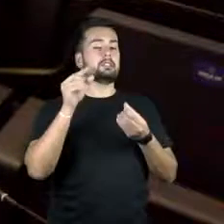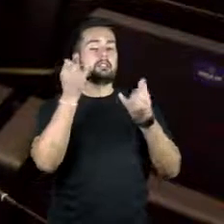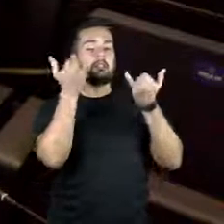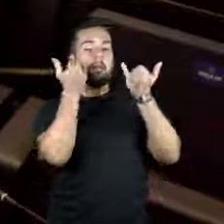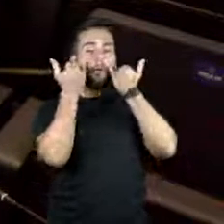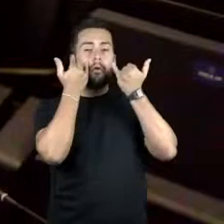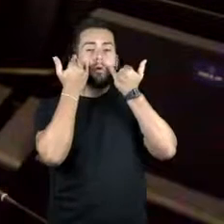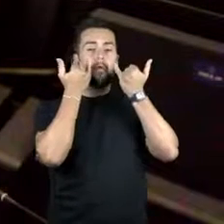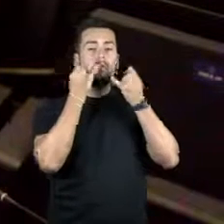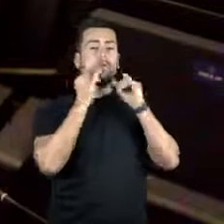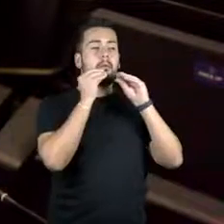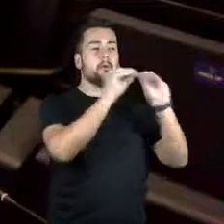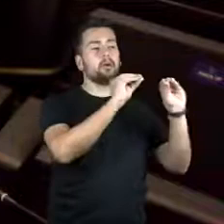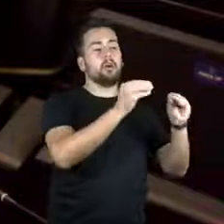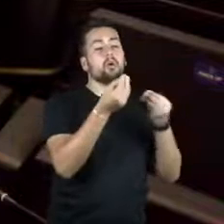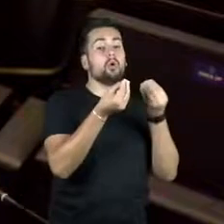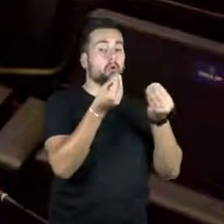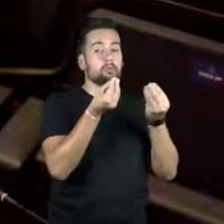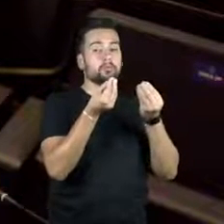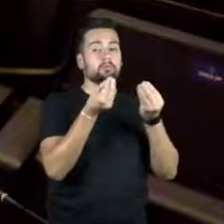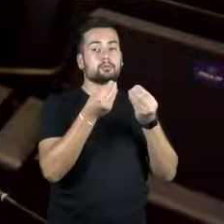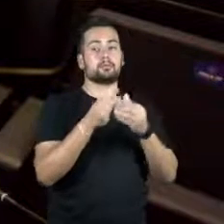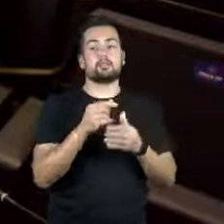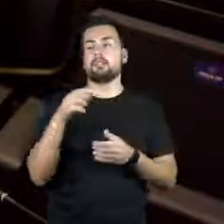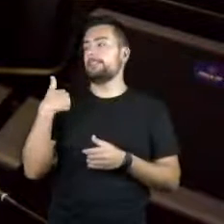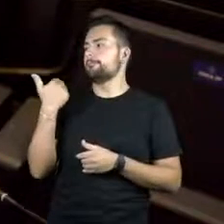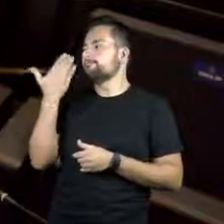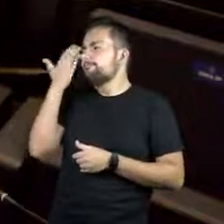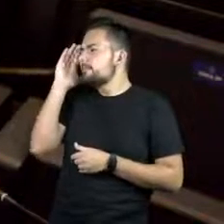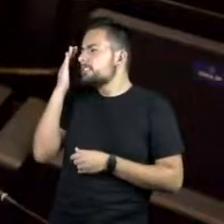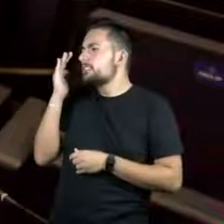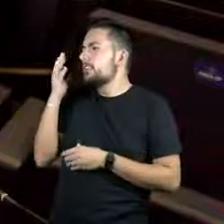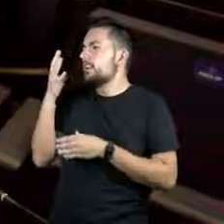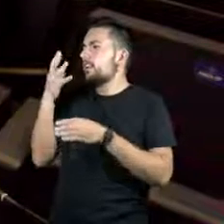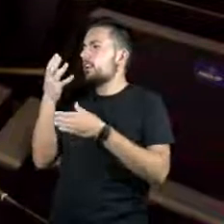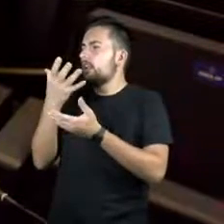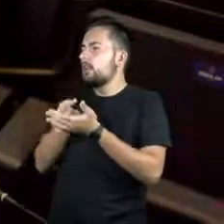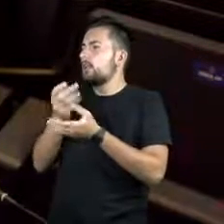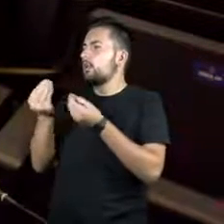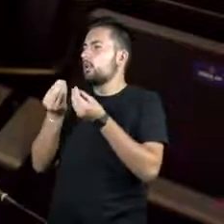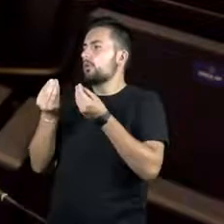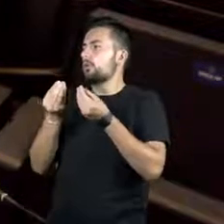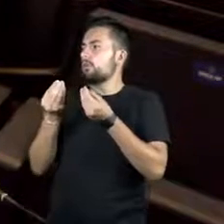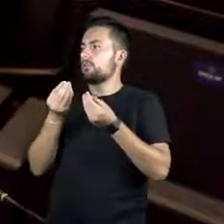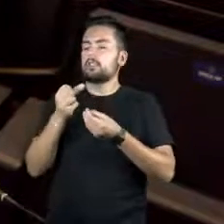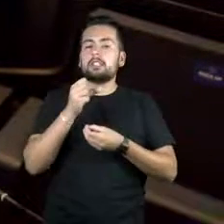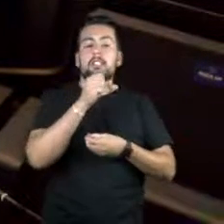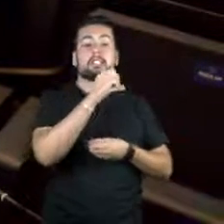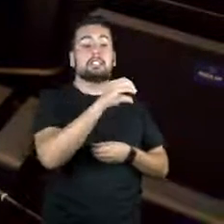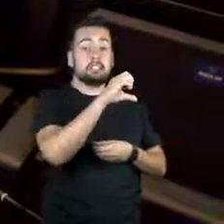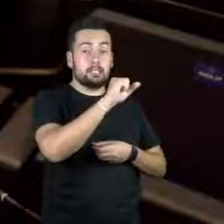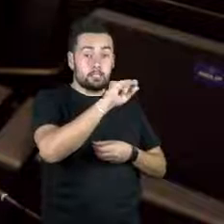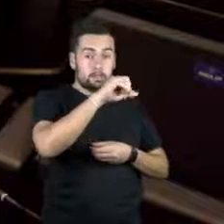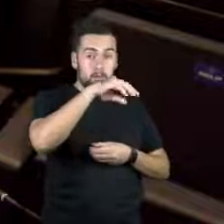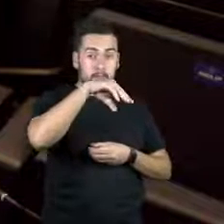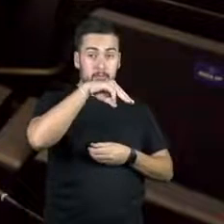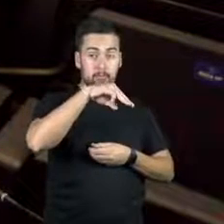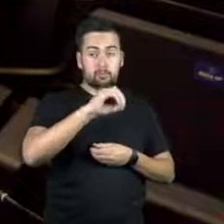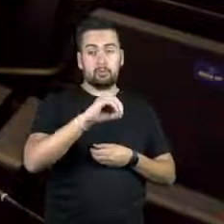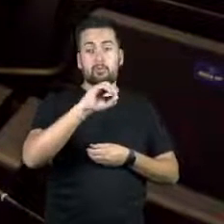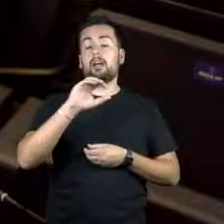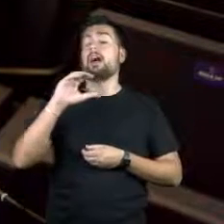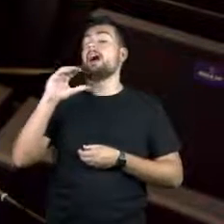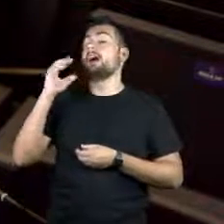colocar no software? Desculpa, eu não entendi o carregamento de... Sismo. Sismo, essa é uma pergunta